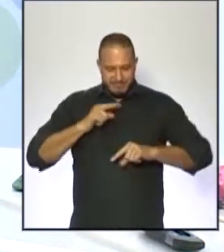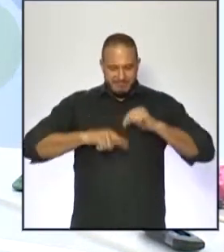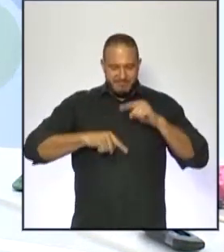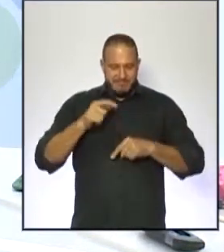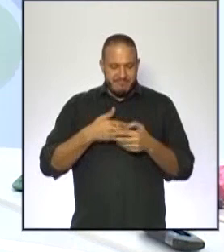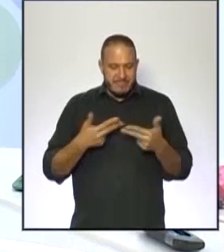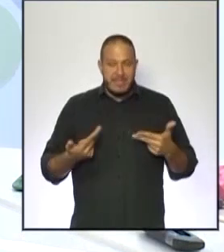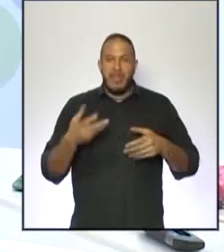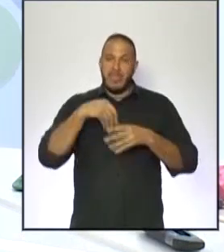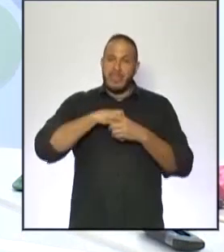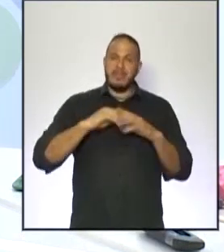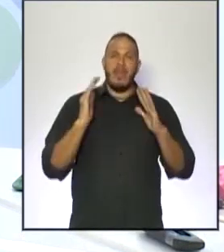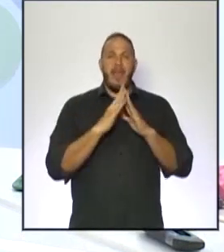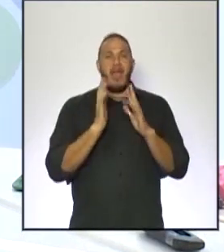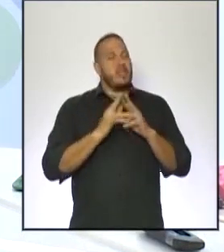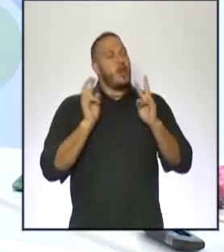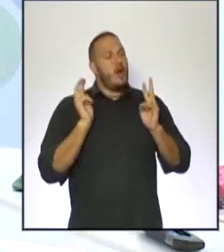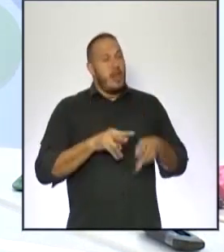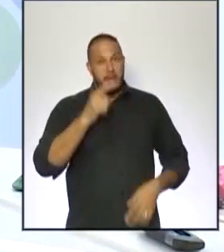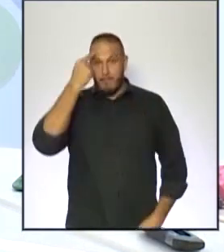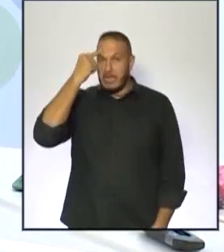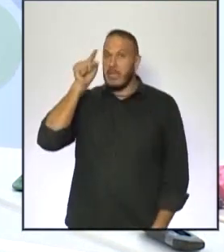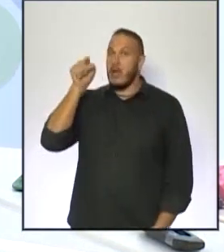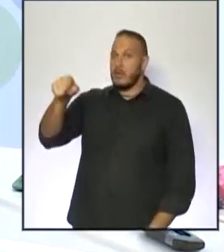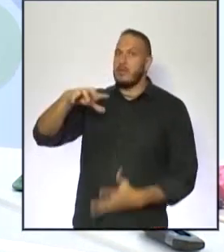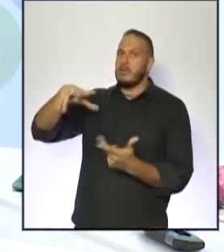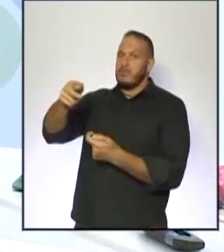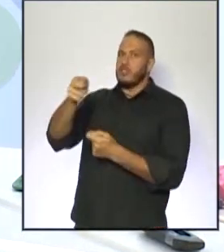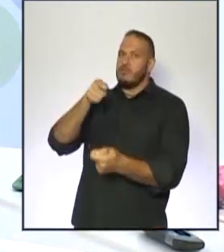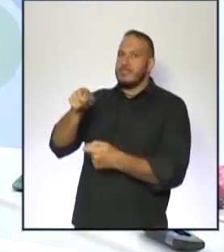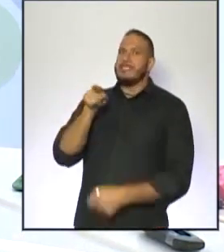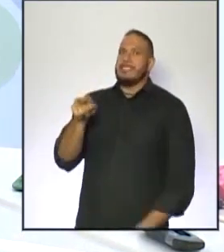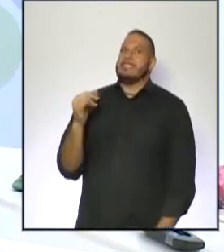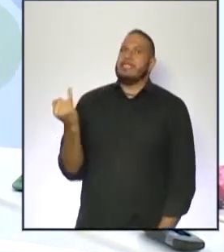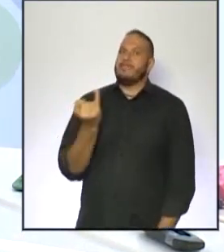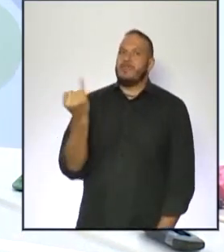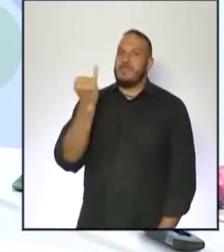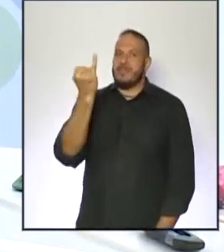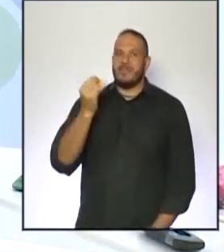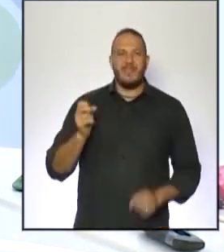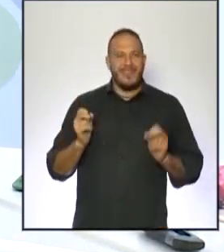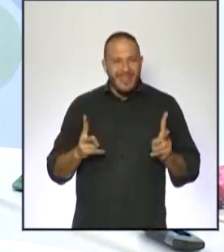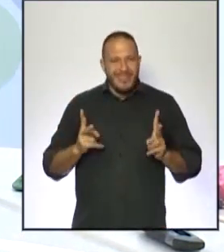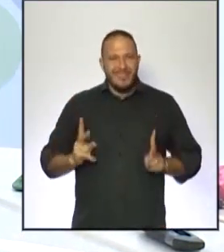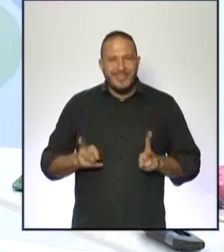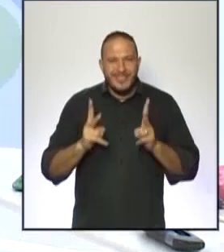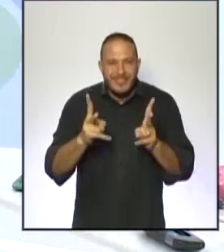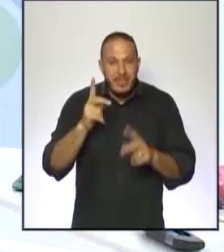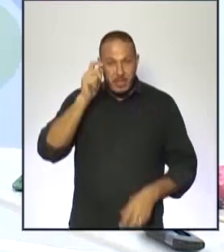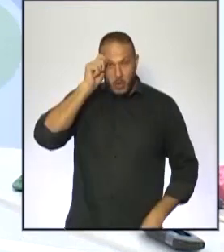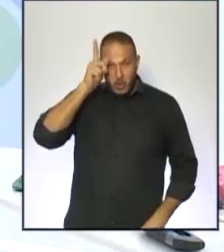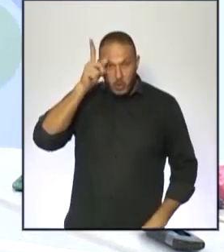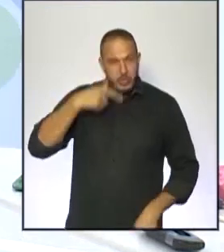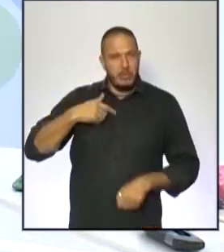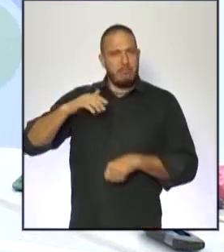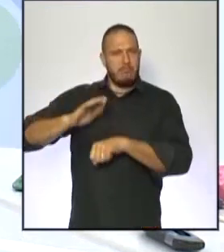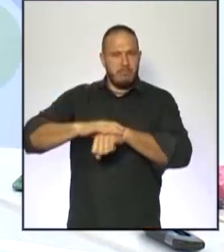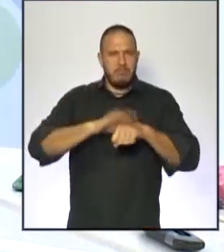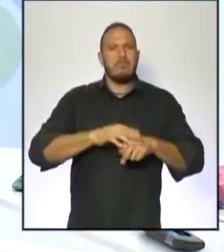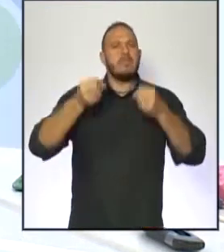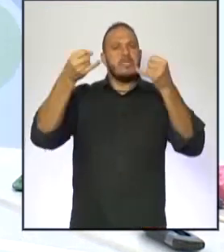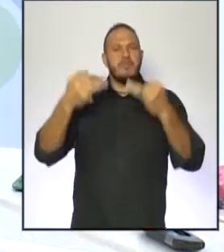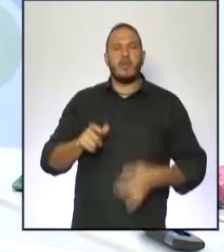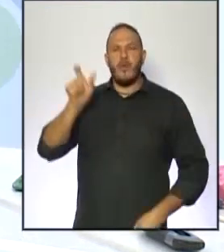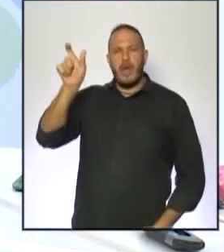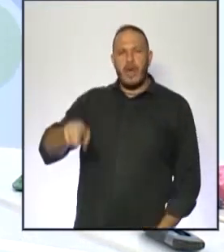nossa casa, olhando para a questão da sustentabilidade. E vamos seguir então. A cultura do fazer, como disse muito bem